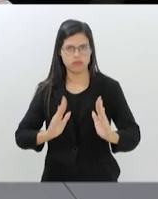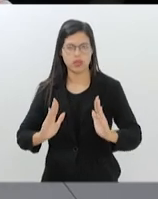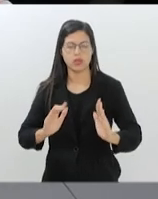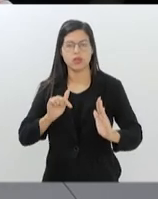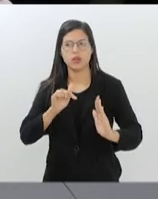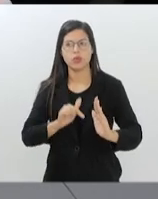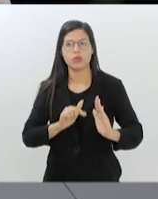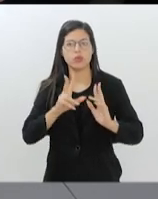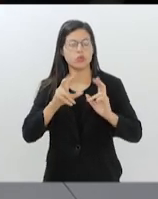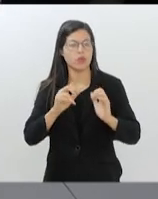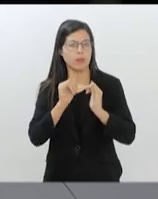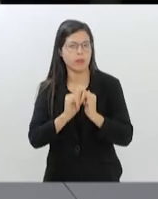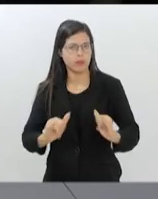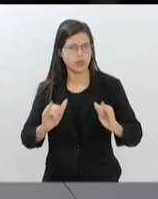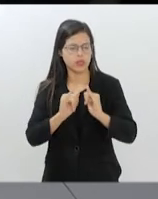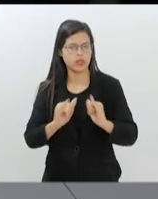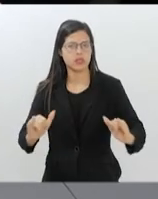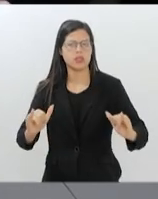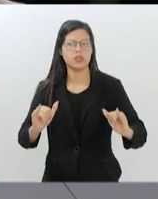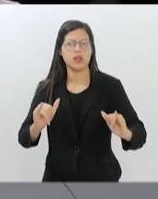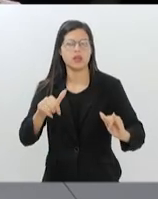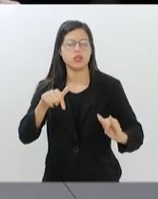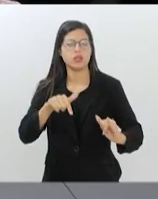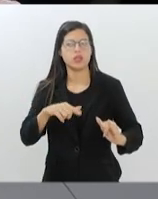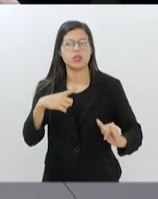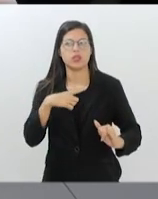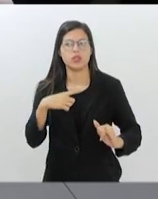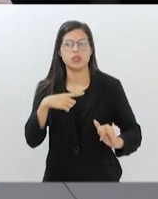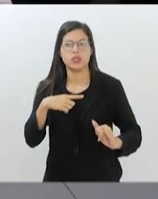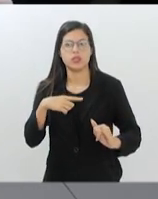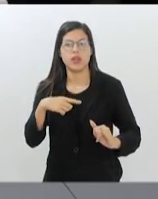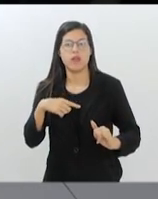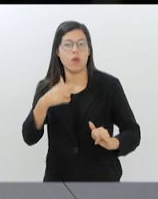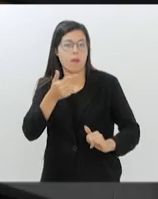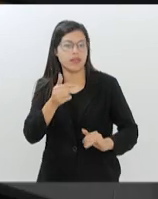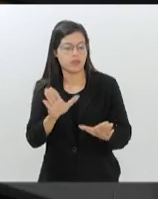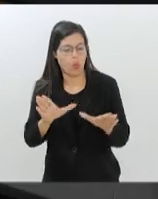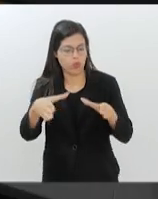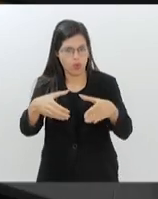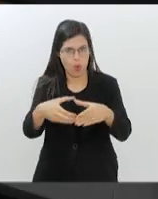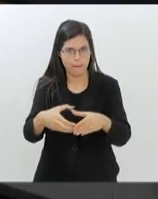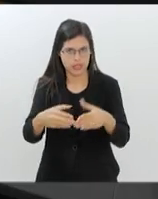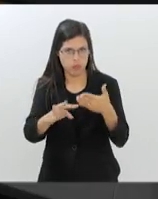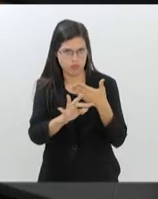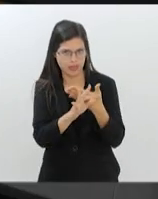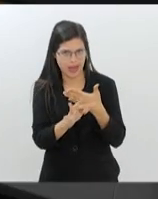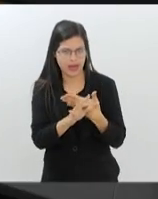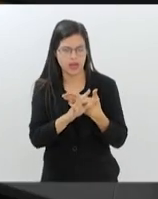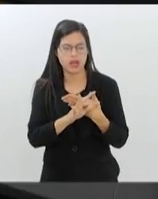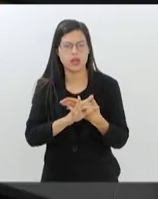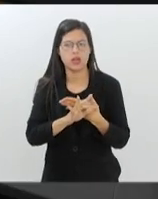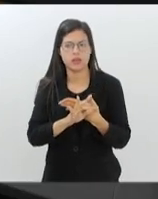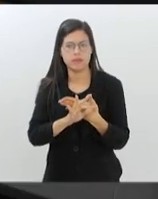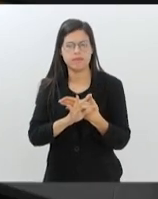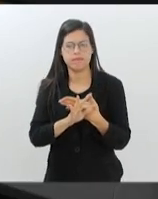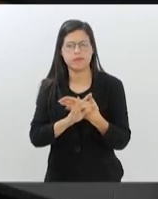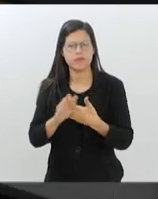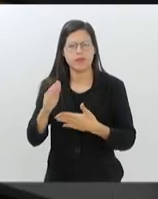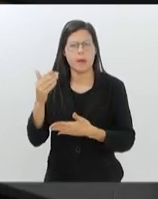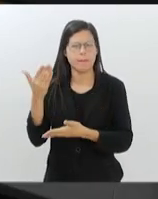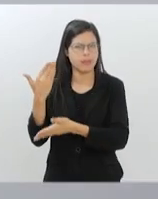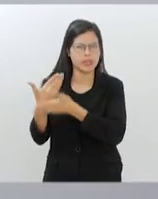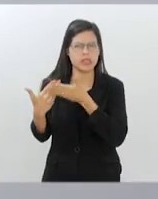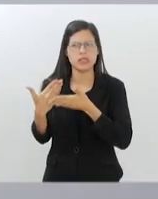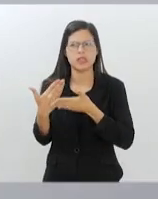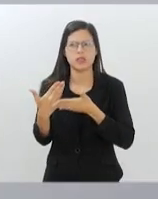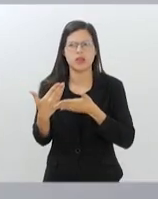de Publicidade foi constituída uma subcomissão técn foi constituída comissão téc época foram sugeridos 10 a